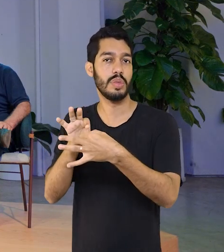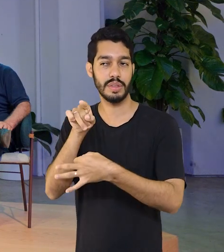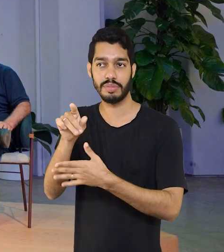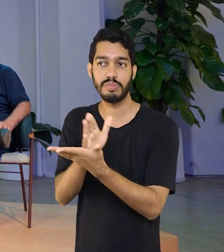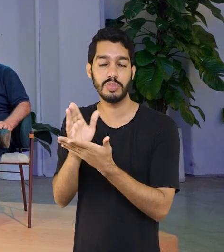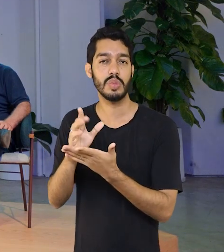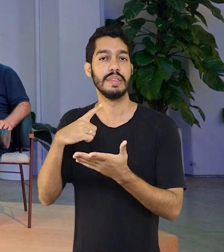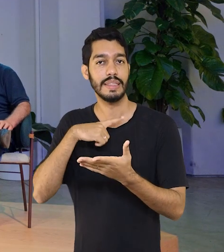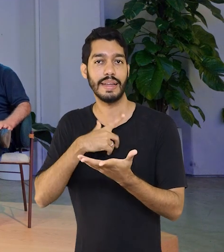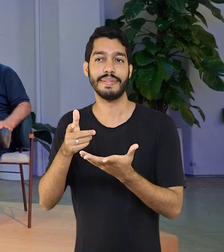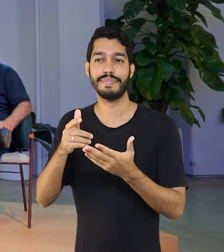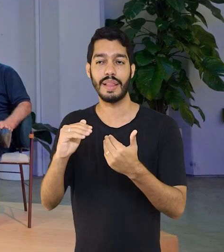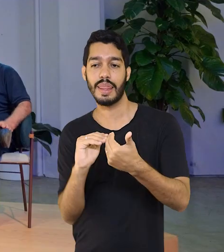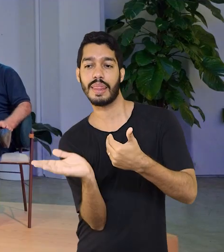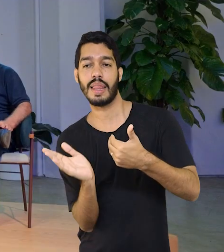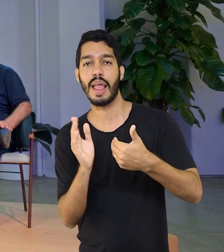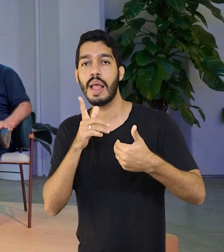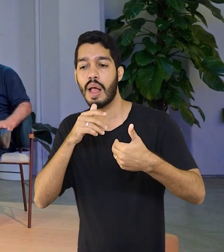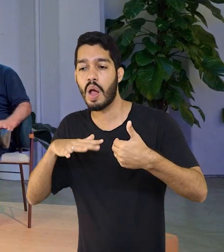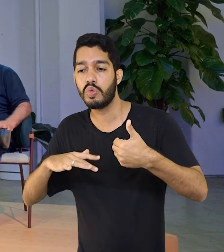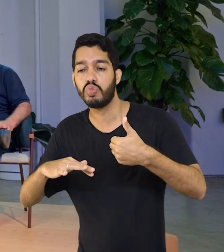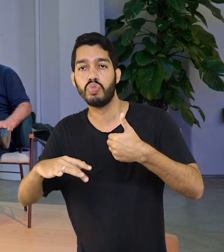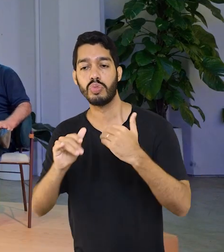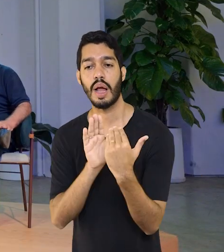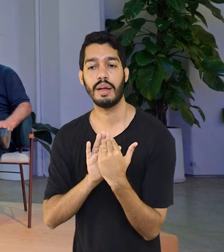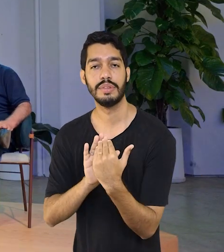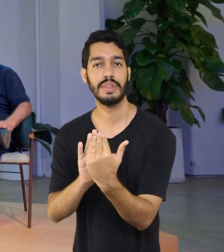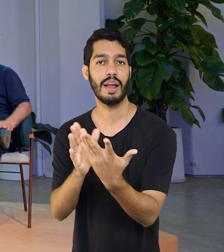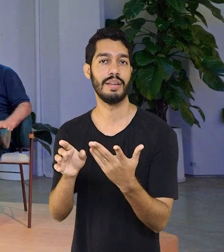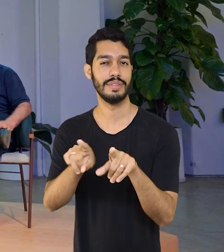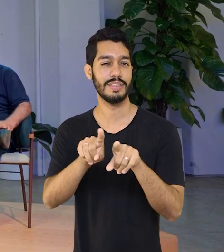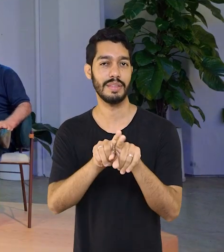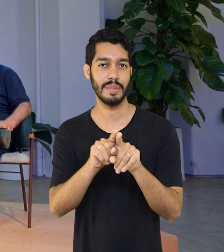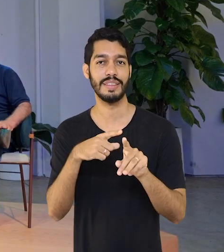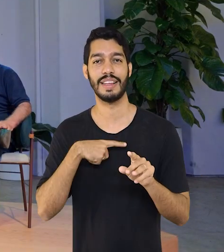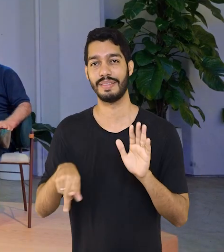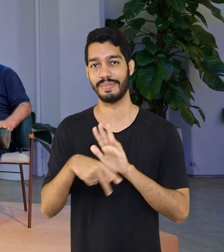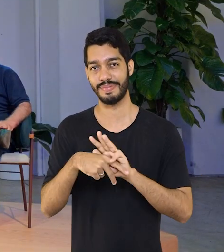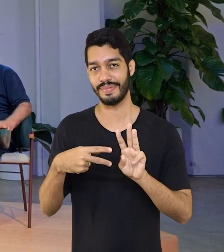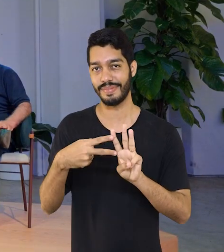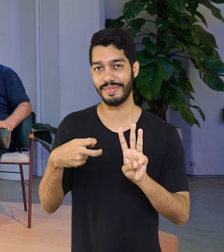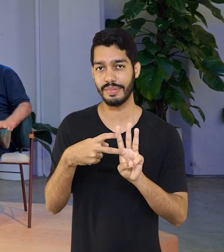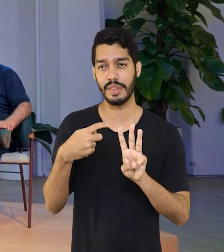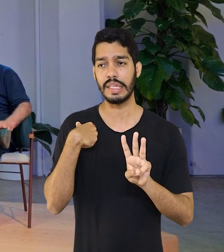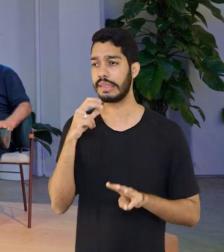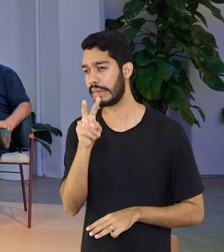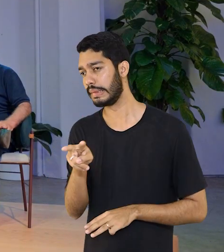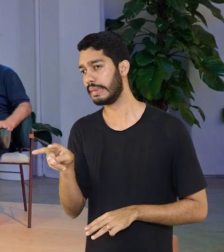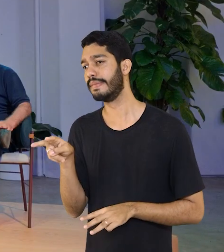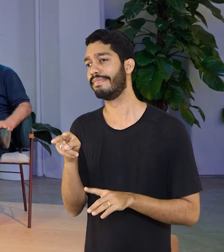populações ribeirinhas, com populações indígenas, que fica evidente para a gente a vulnerabilidade e o quanto que